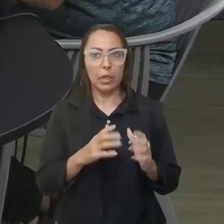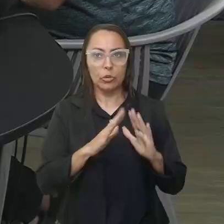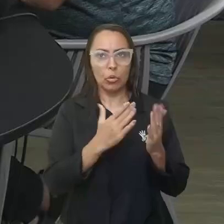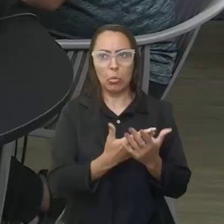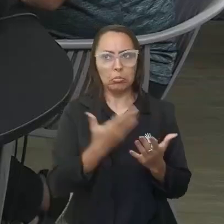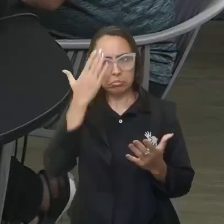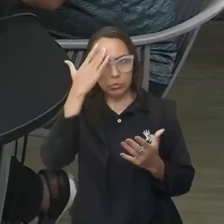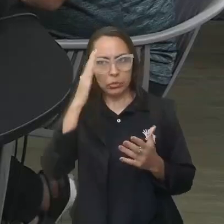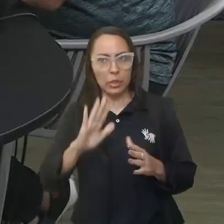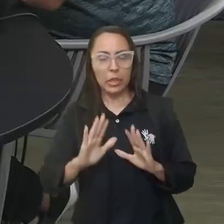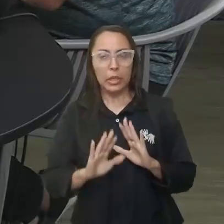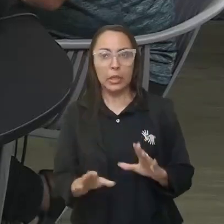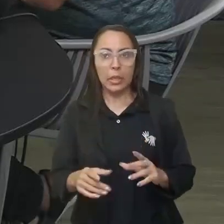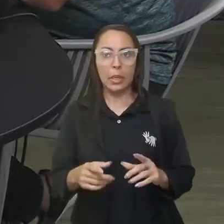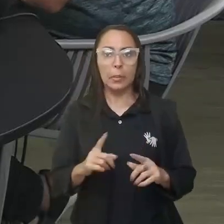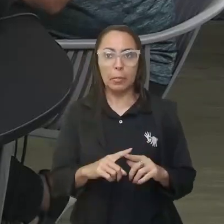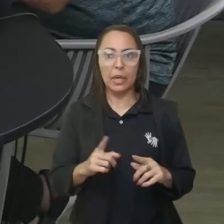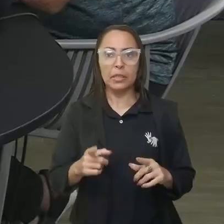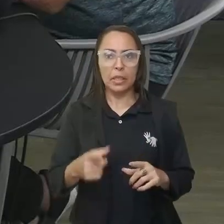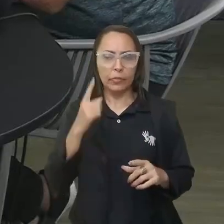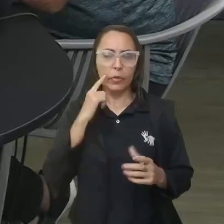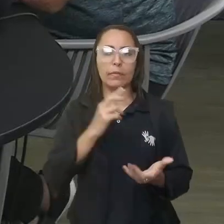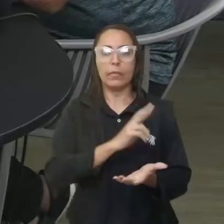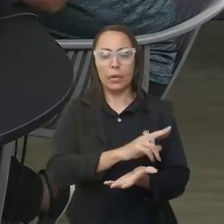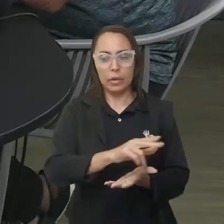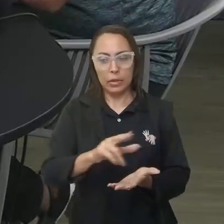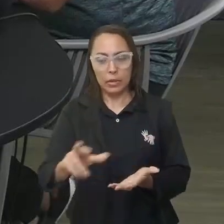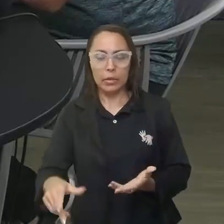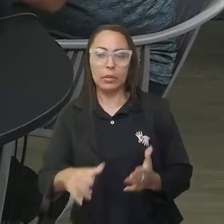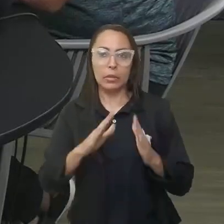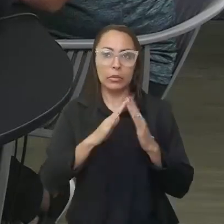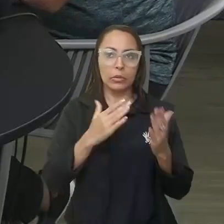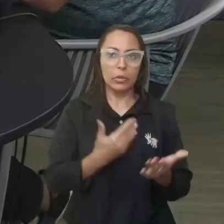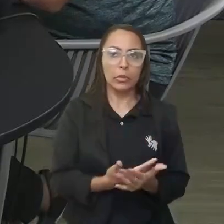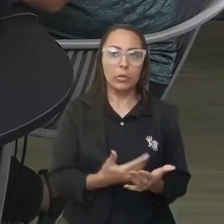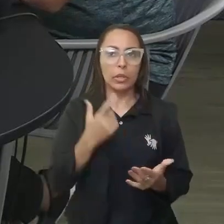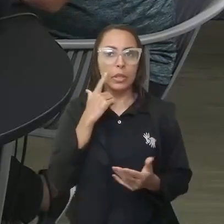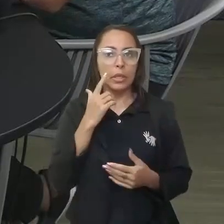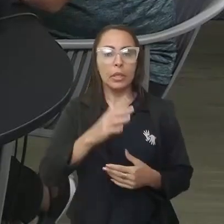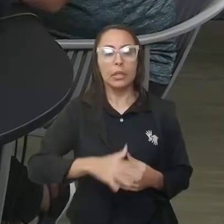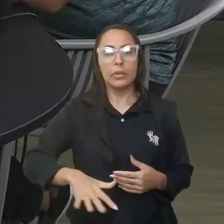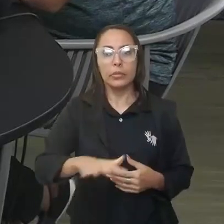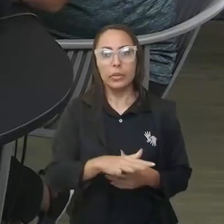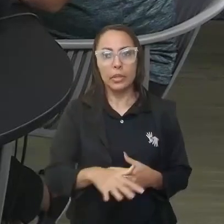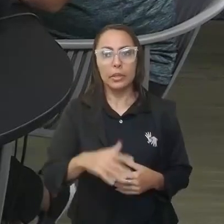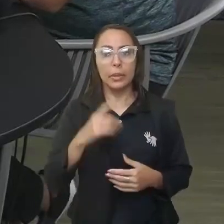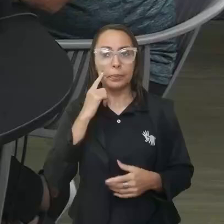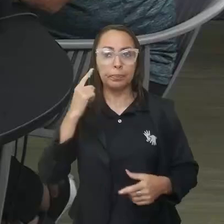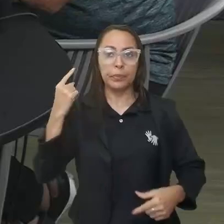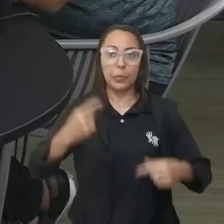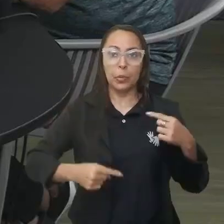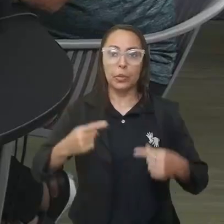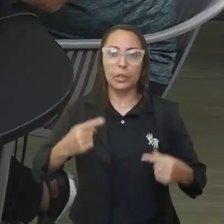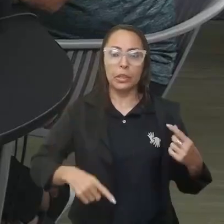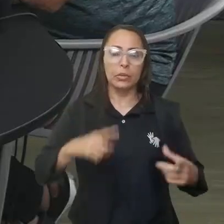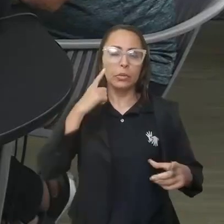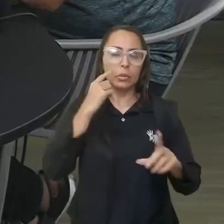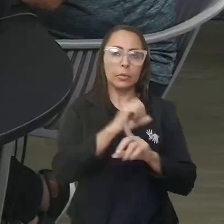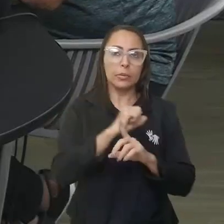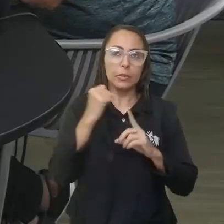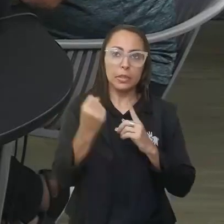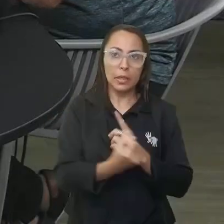as 1059, mas ela foi em muitas, em várias, levando andanças, levando a política do nome social, sabe?